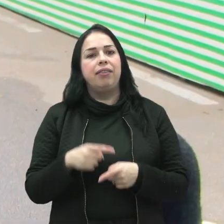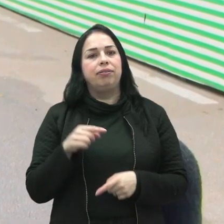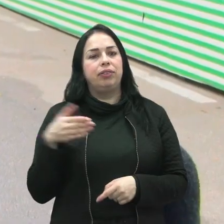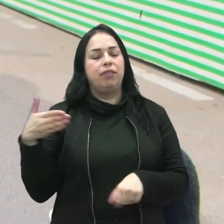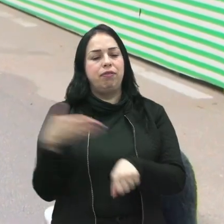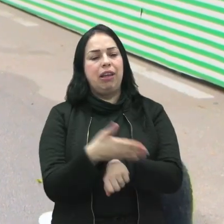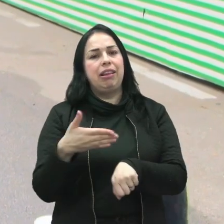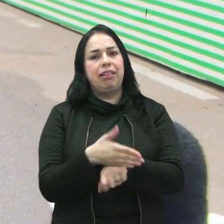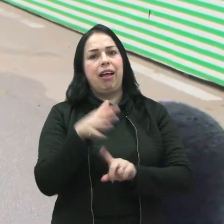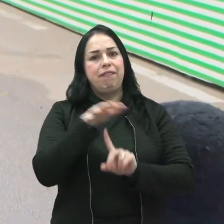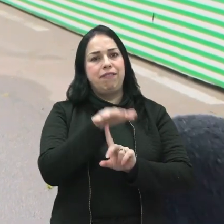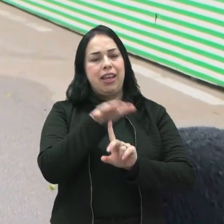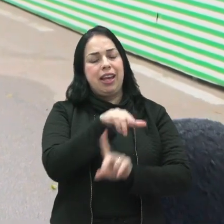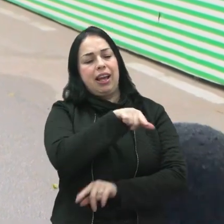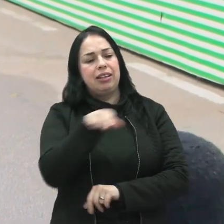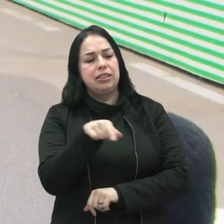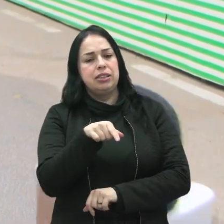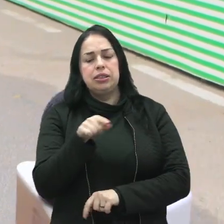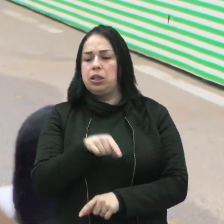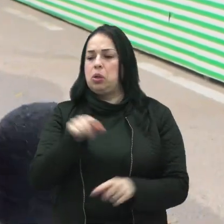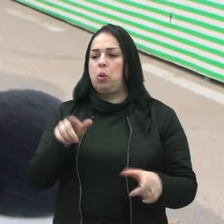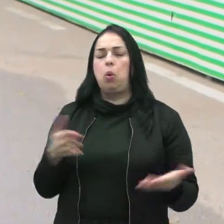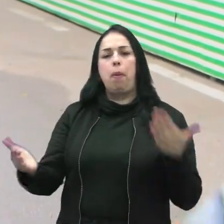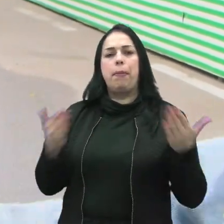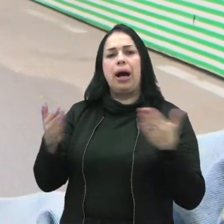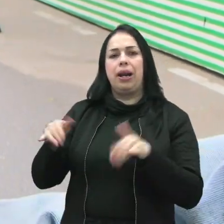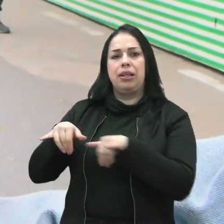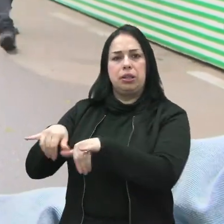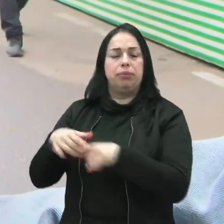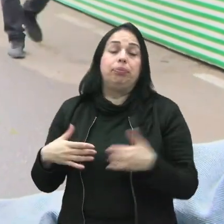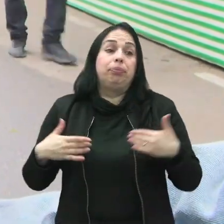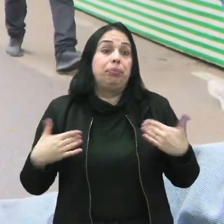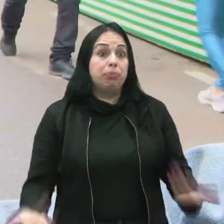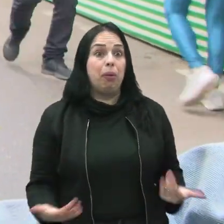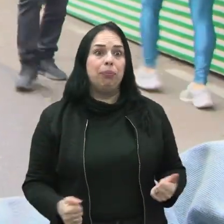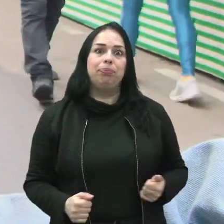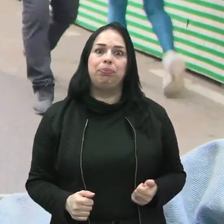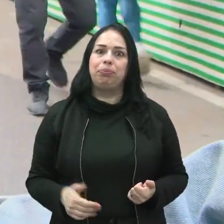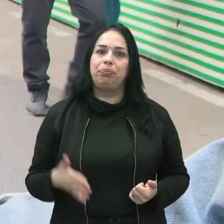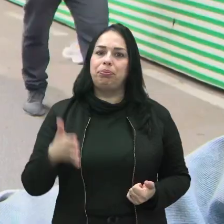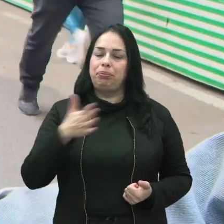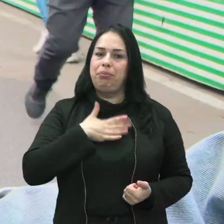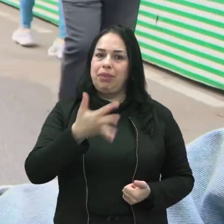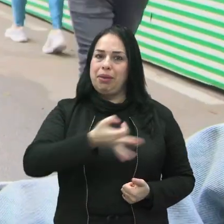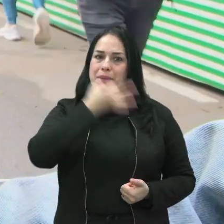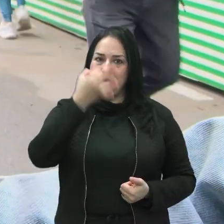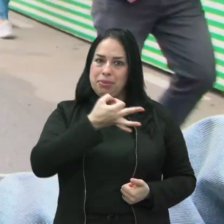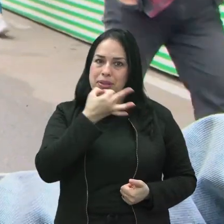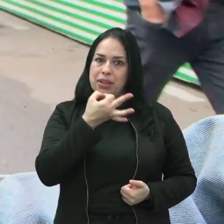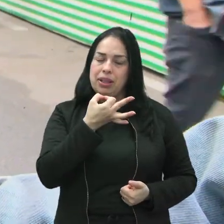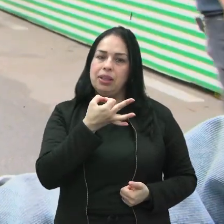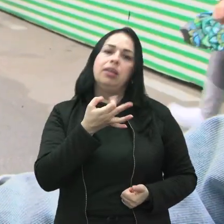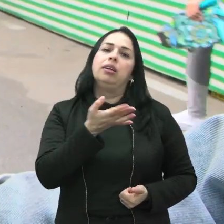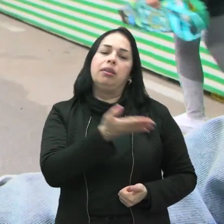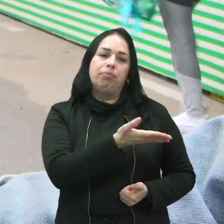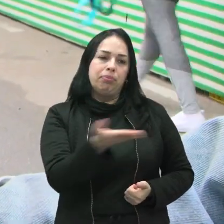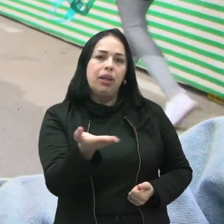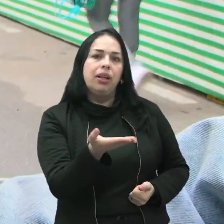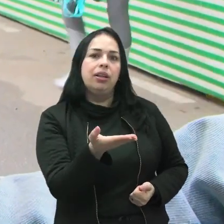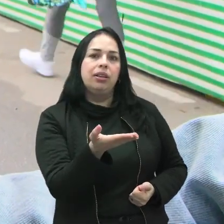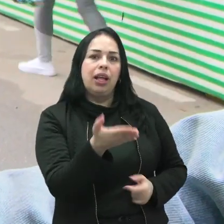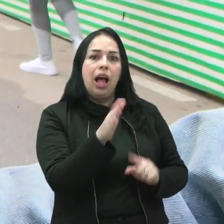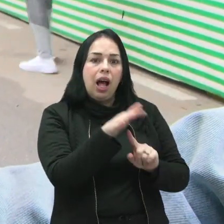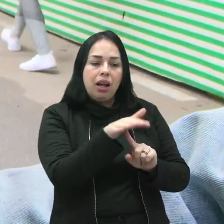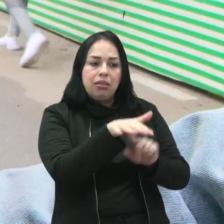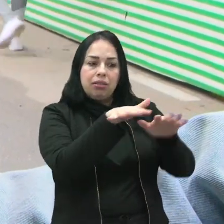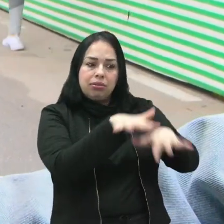prefere fazer compras nas feiras do que nos supermercados? Bom, sem dúvida a gente tem que prestigiar